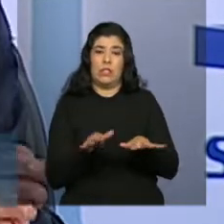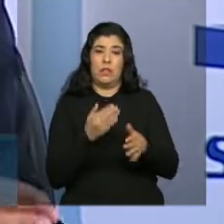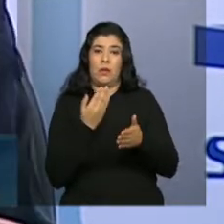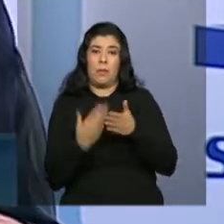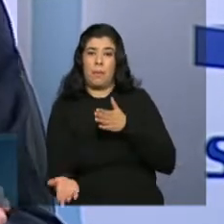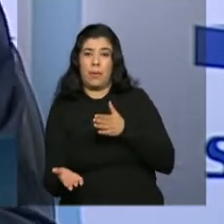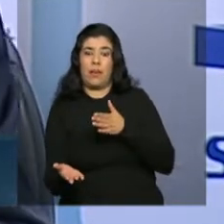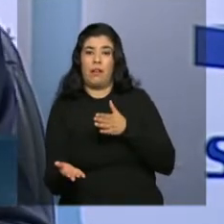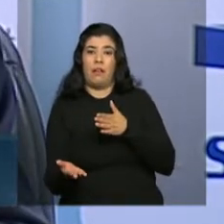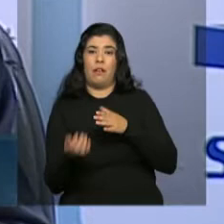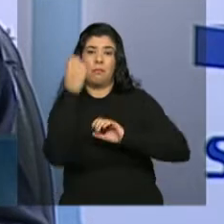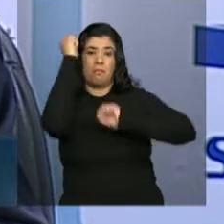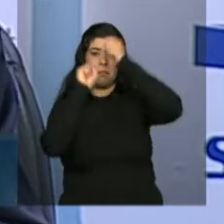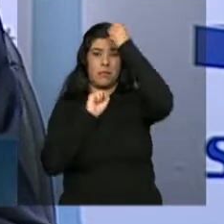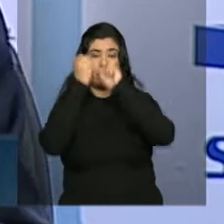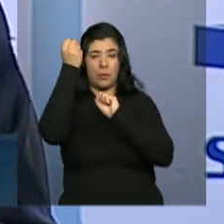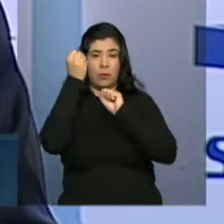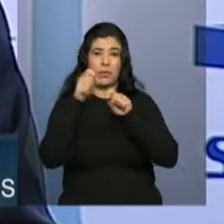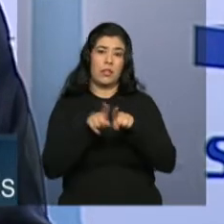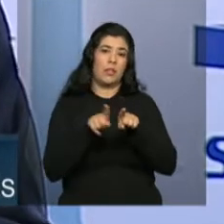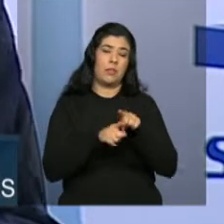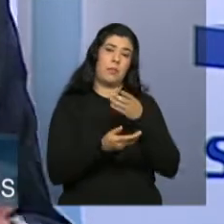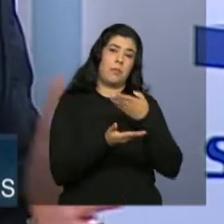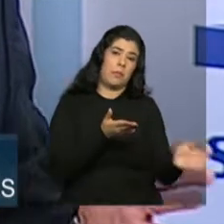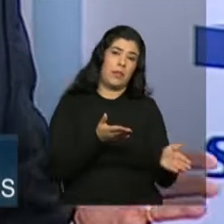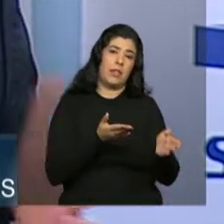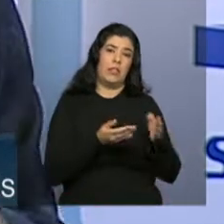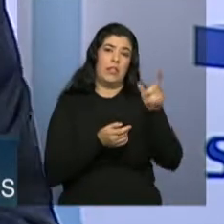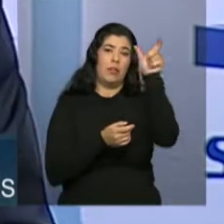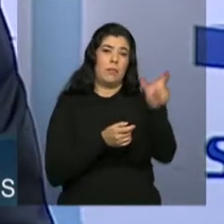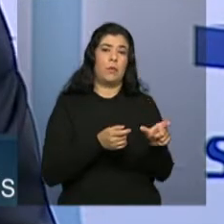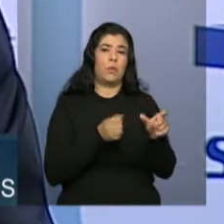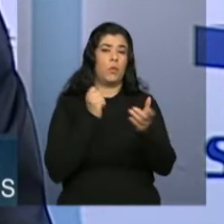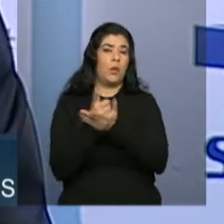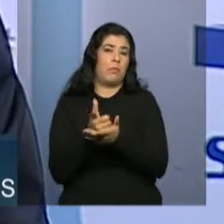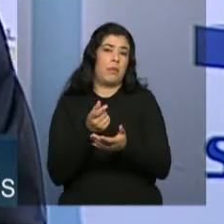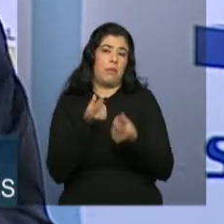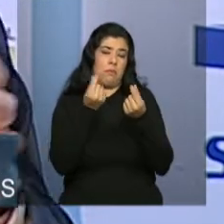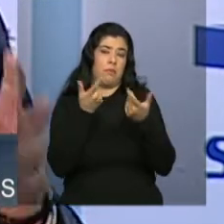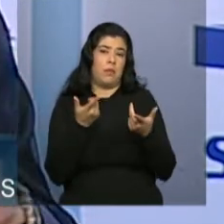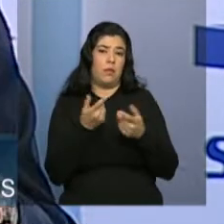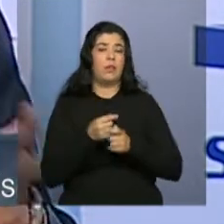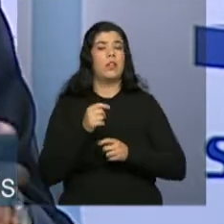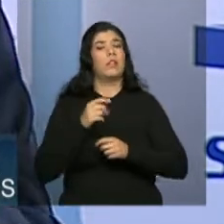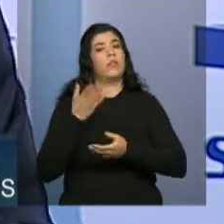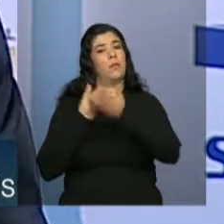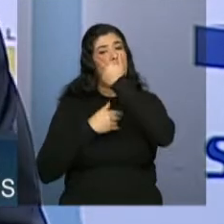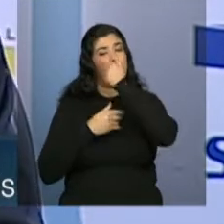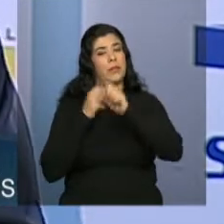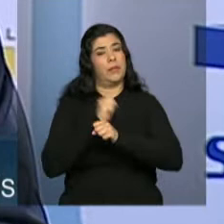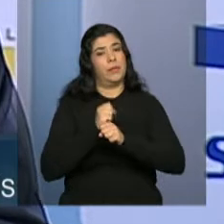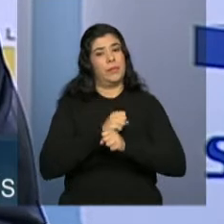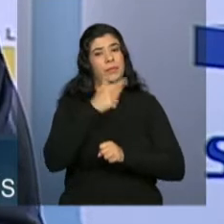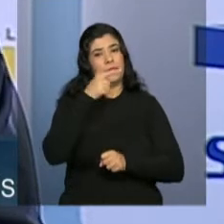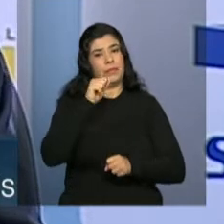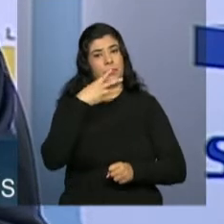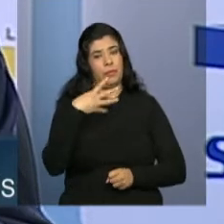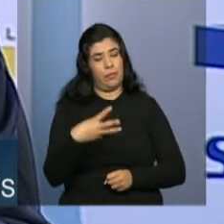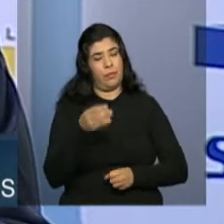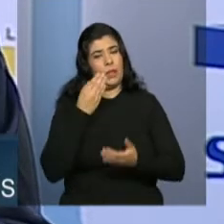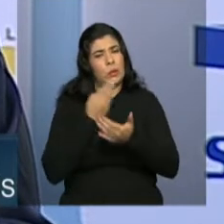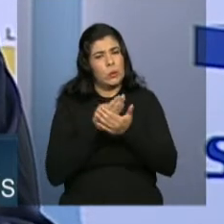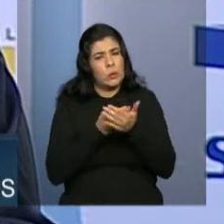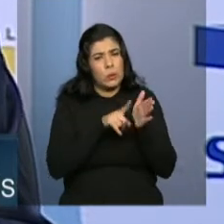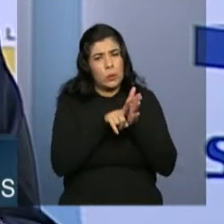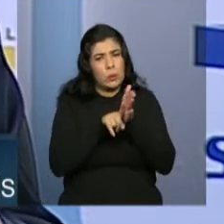nem para Quem produz e para quem compra não é então por isso foi tomou se todos os 2014 fazendo todos os estudos aí é